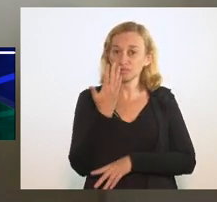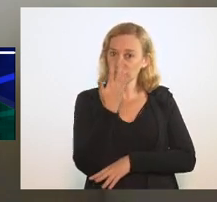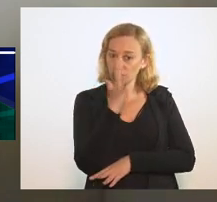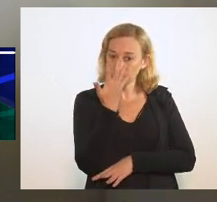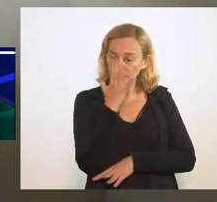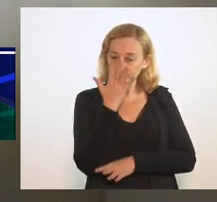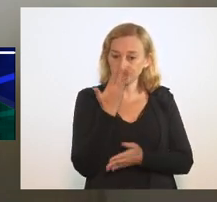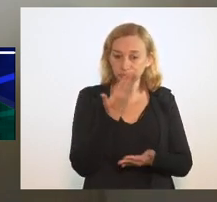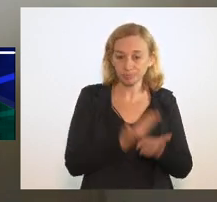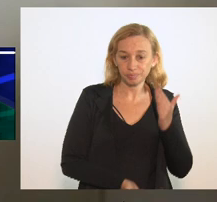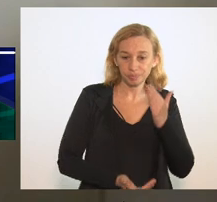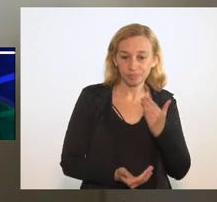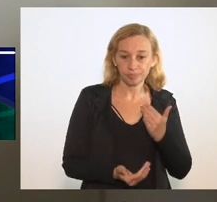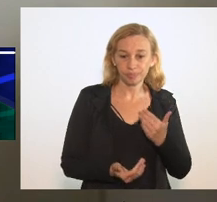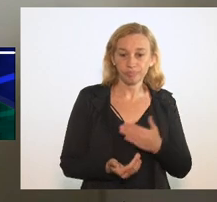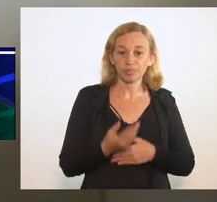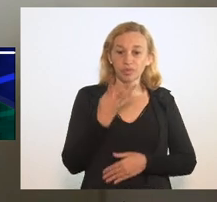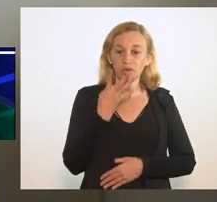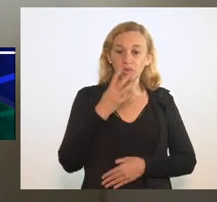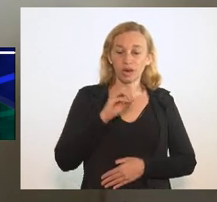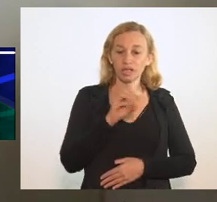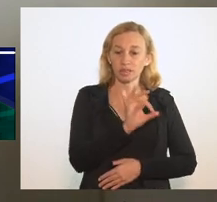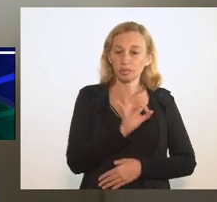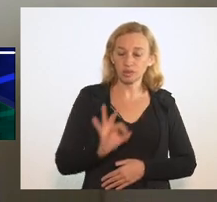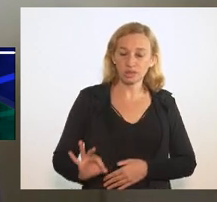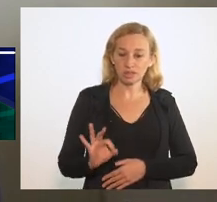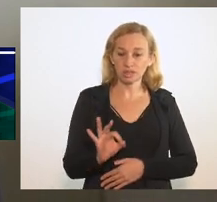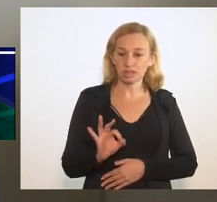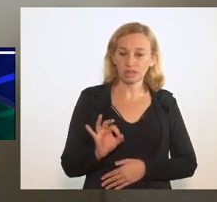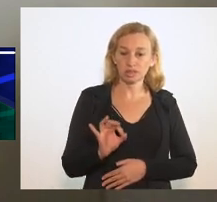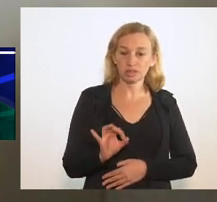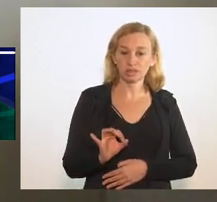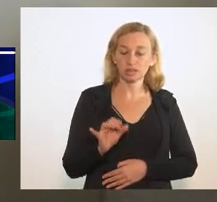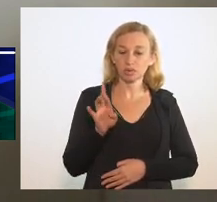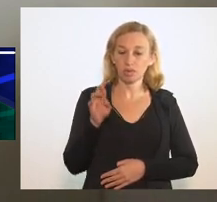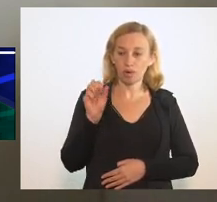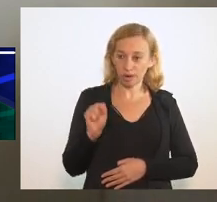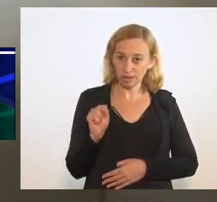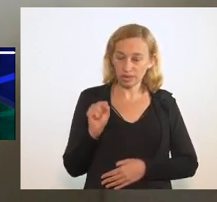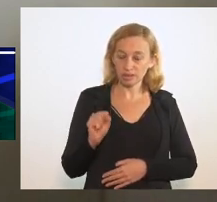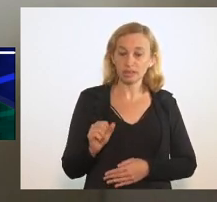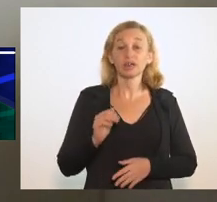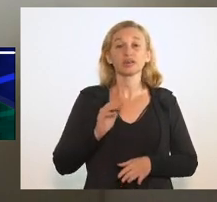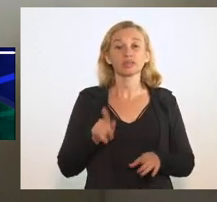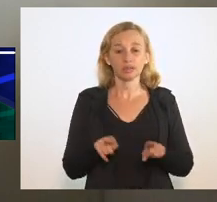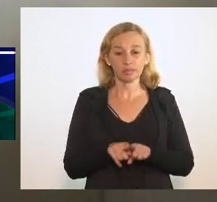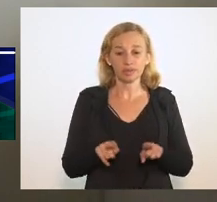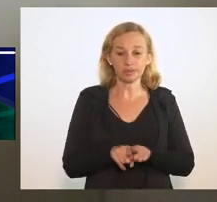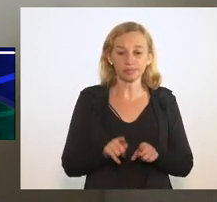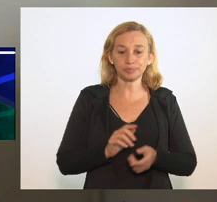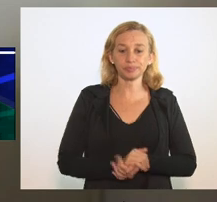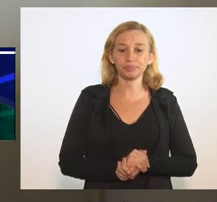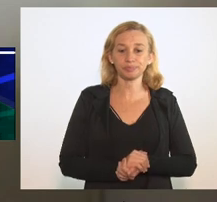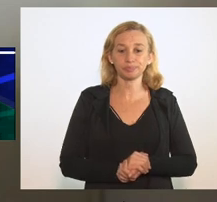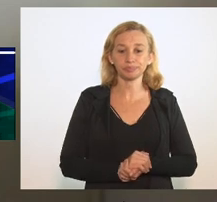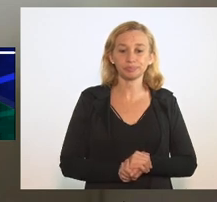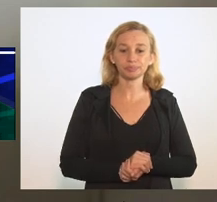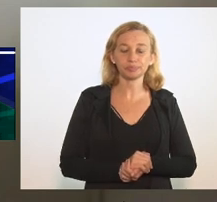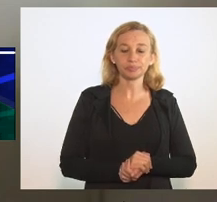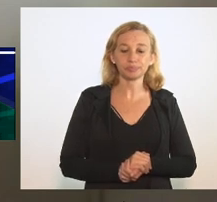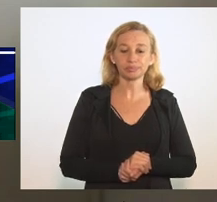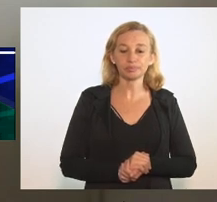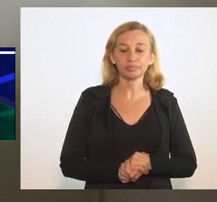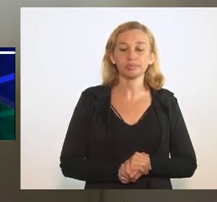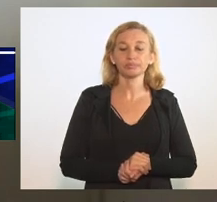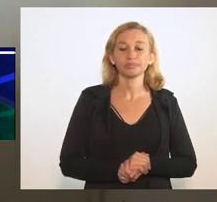quando se perdeu praticamente 40% de participação especial. Além do mais, a Agência Nacional de